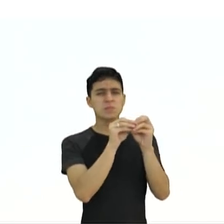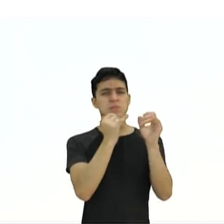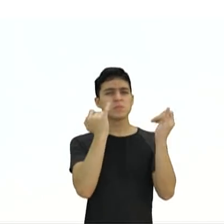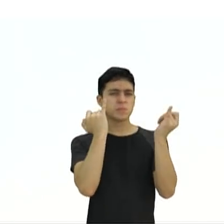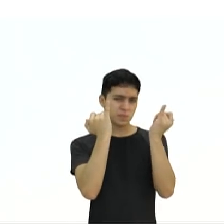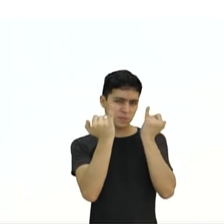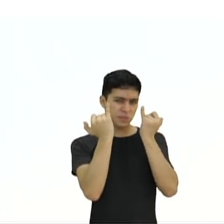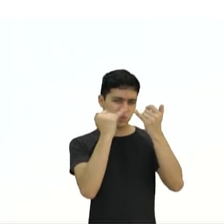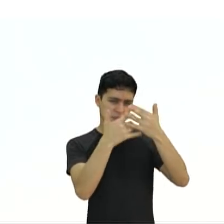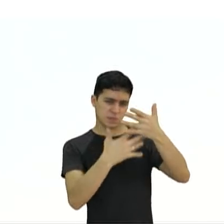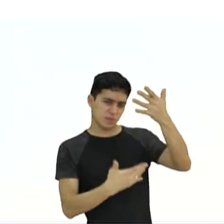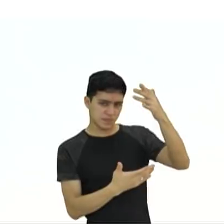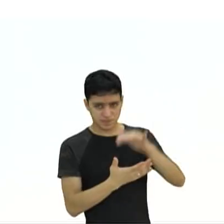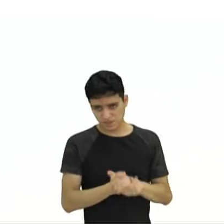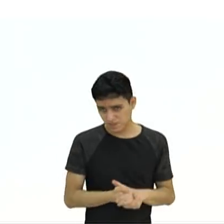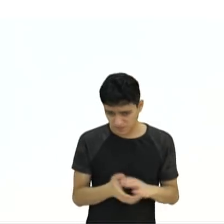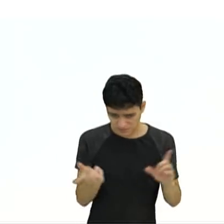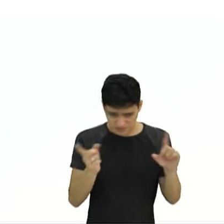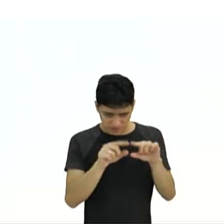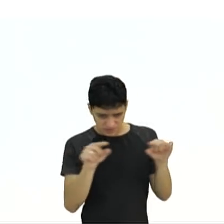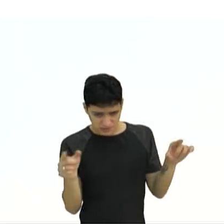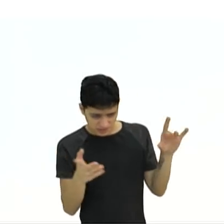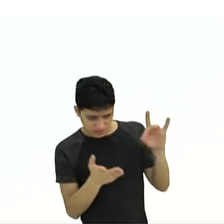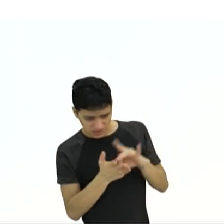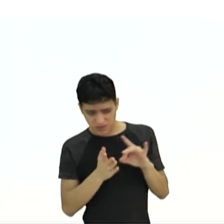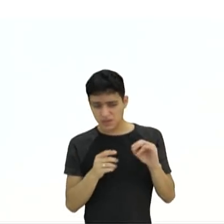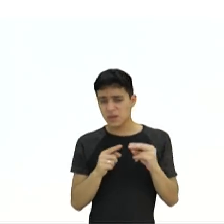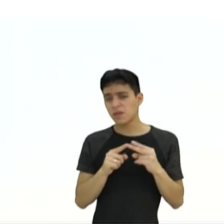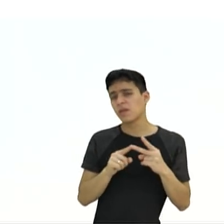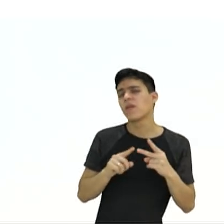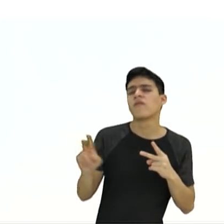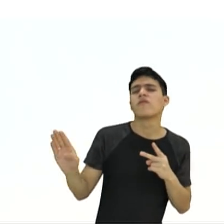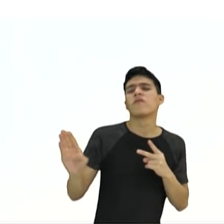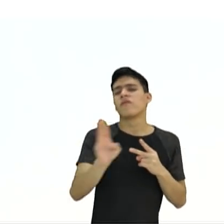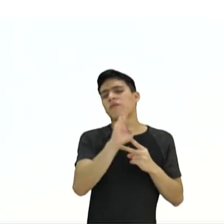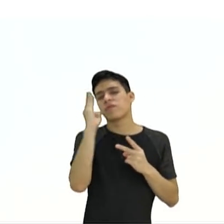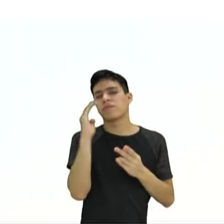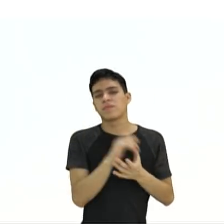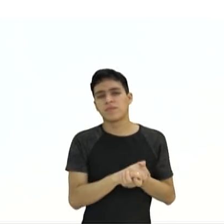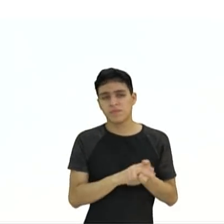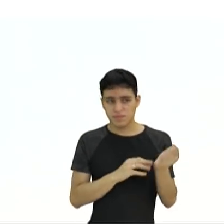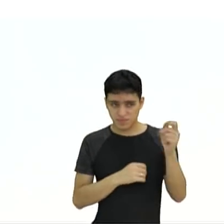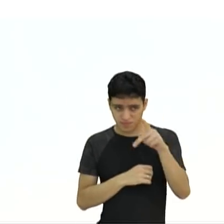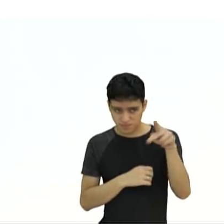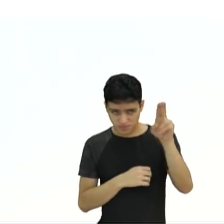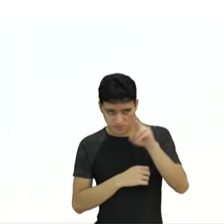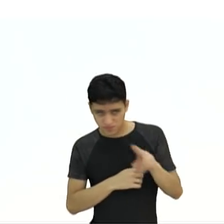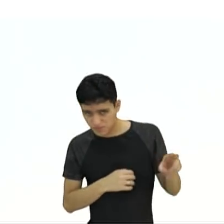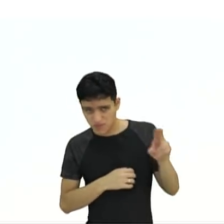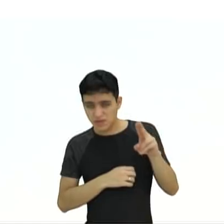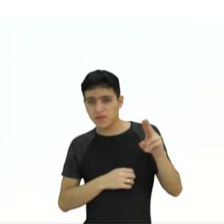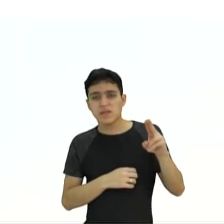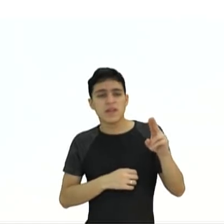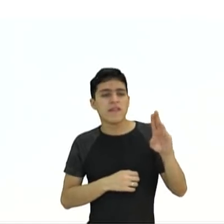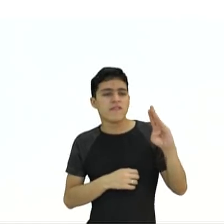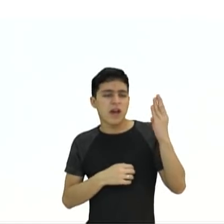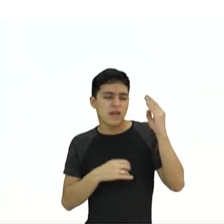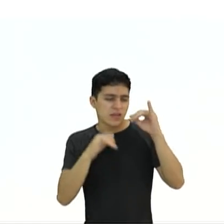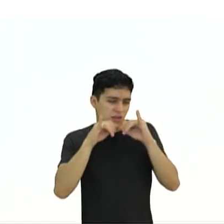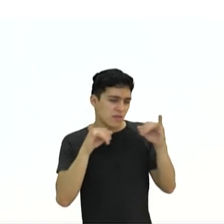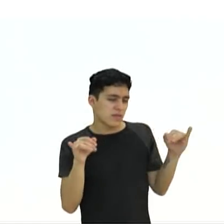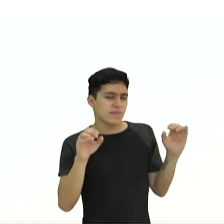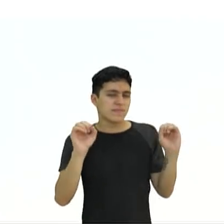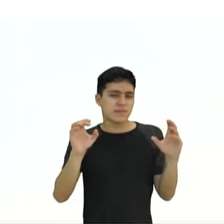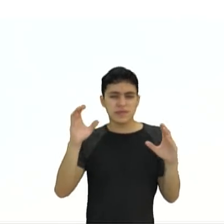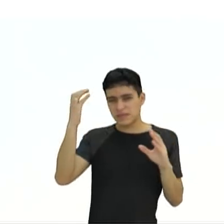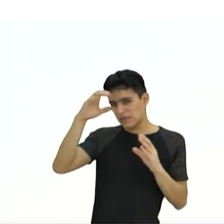texto. Essa afirmação é verdadeira ou falsa? Professor usa fake news para ensinar ciência na escola. O